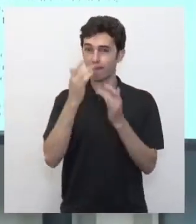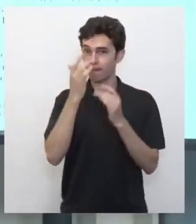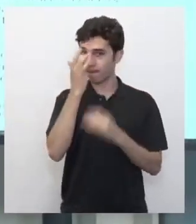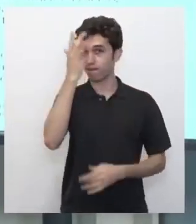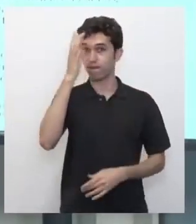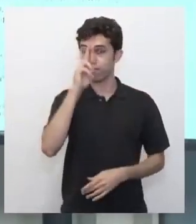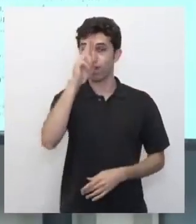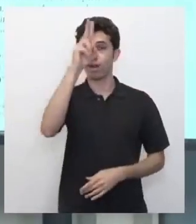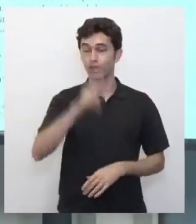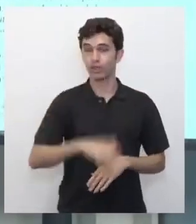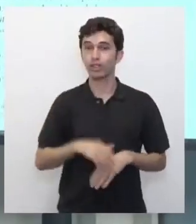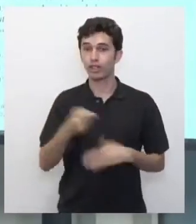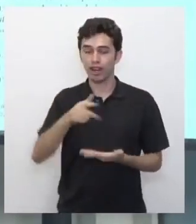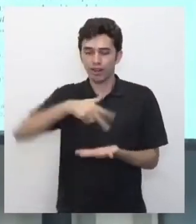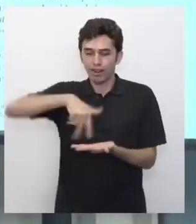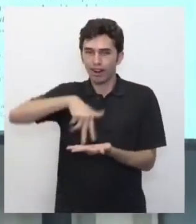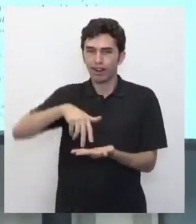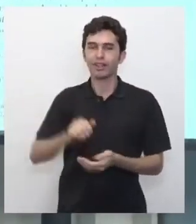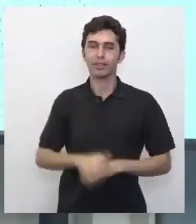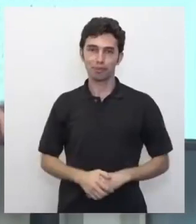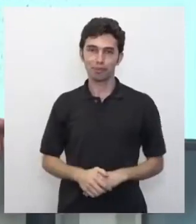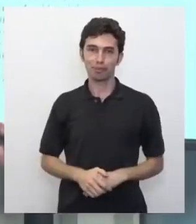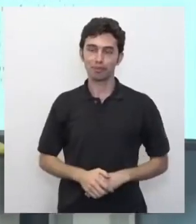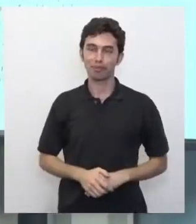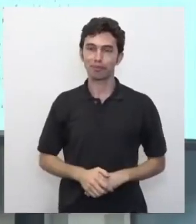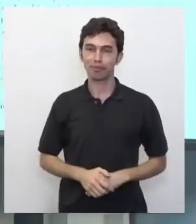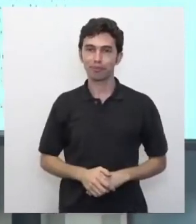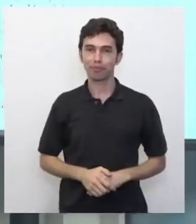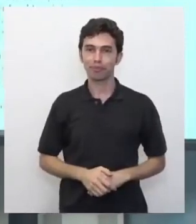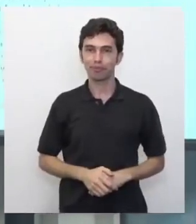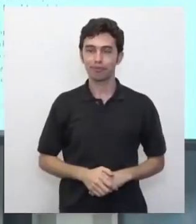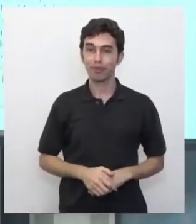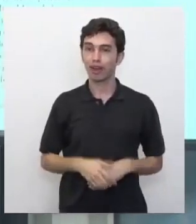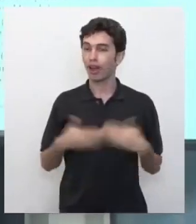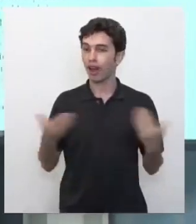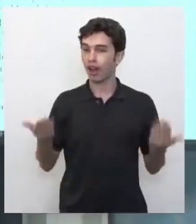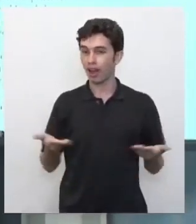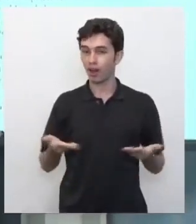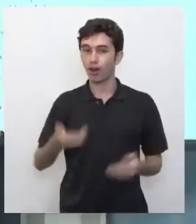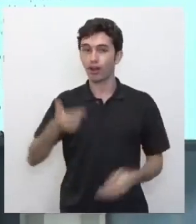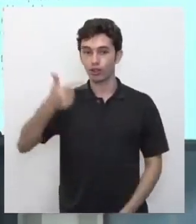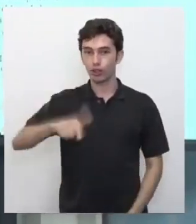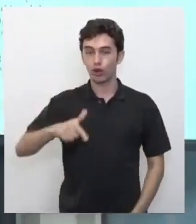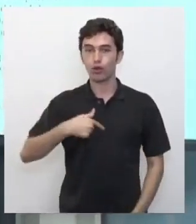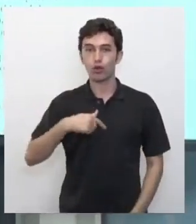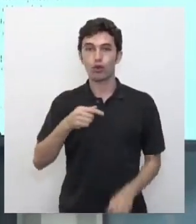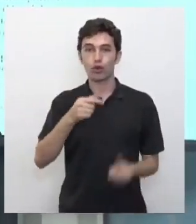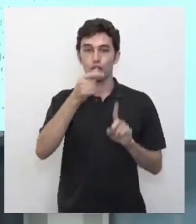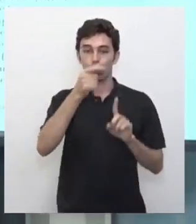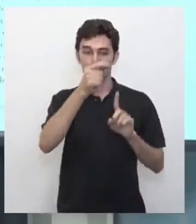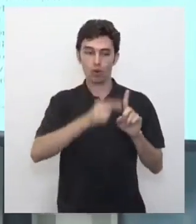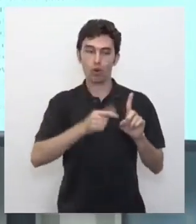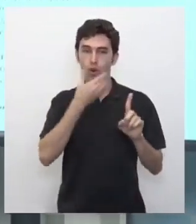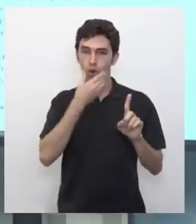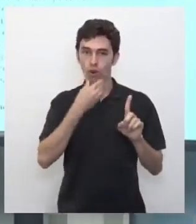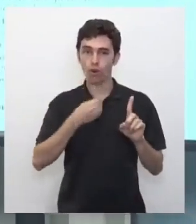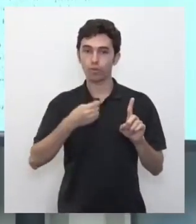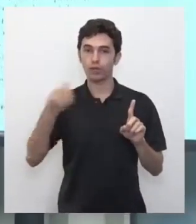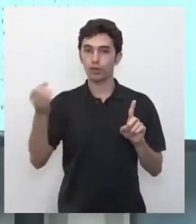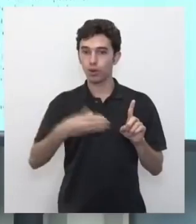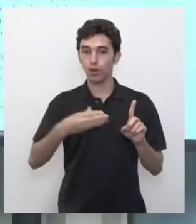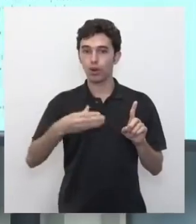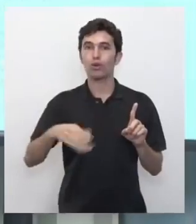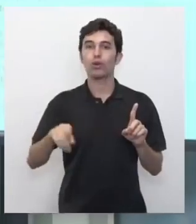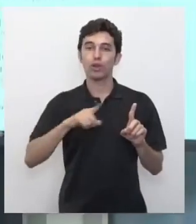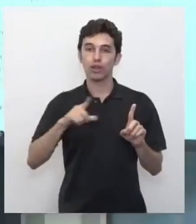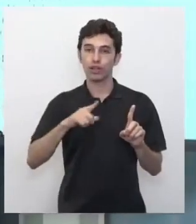certo? Então, vamos lá. Agora, né, falando aí de mais um grande teórico da dança moderna, nós temos aí a figura